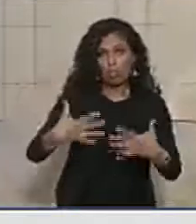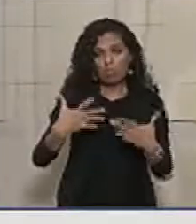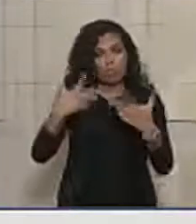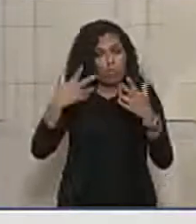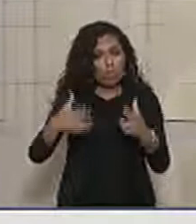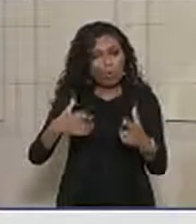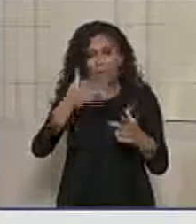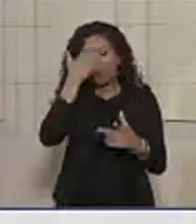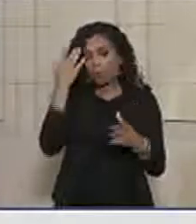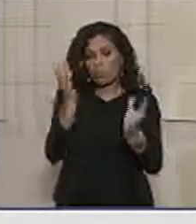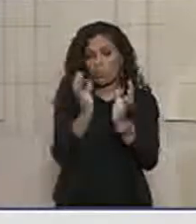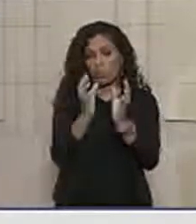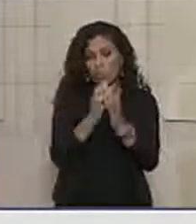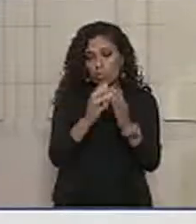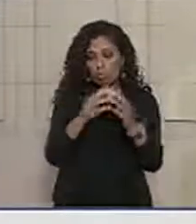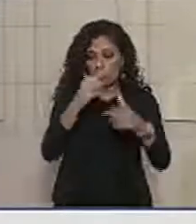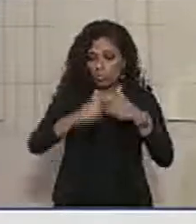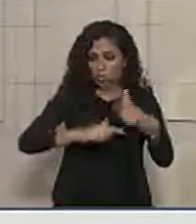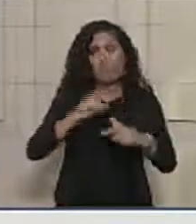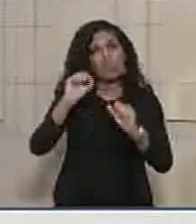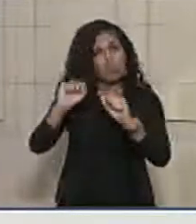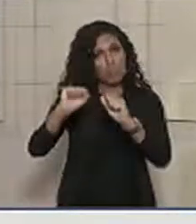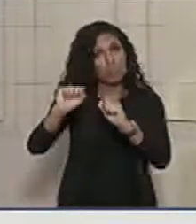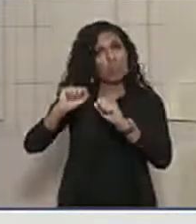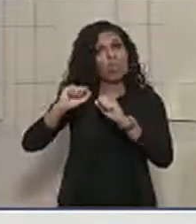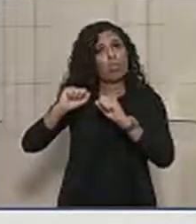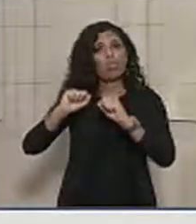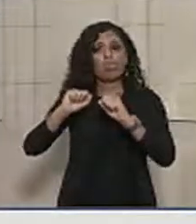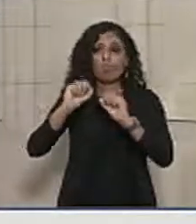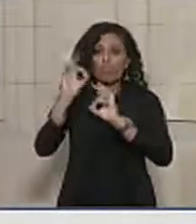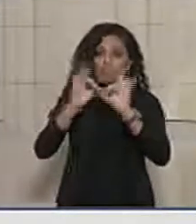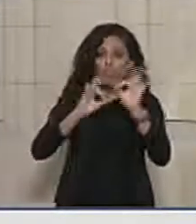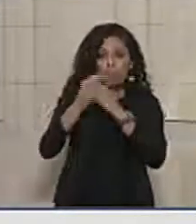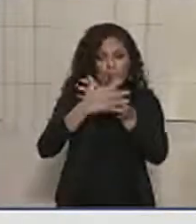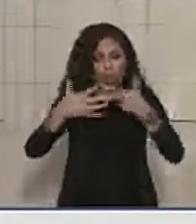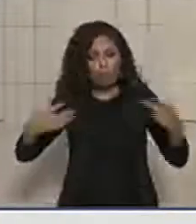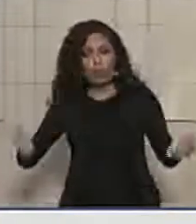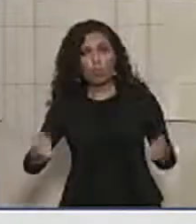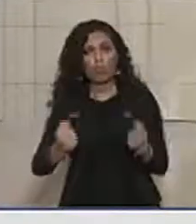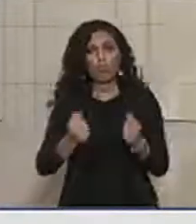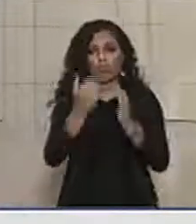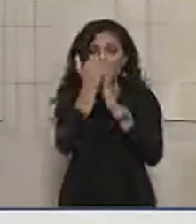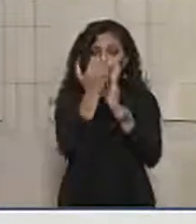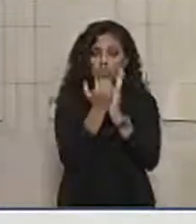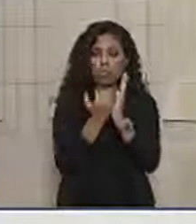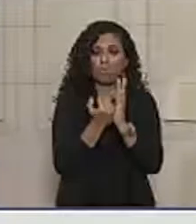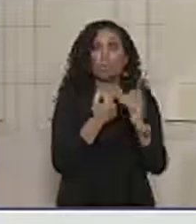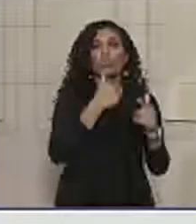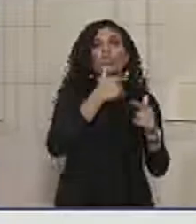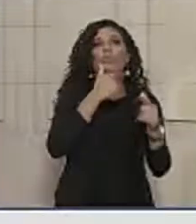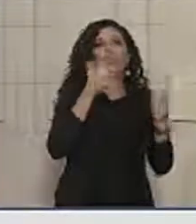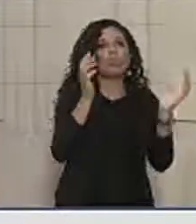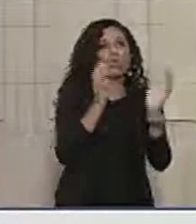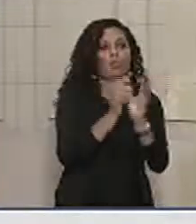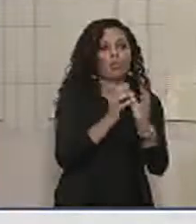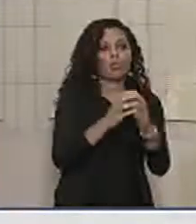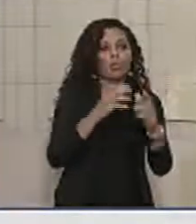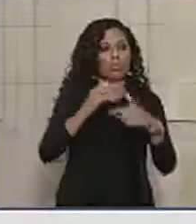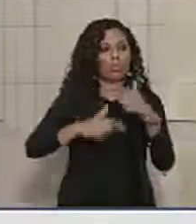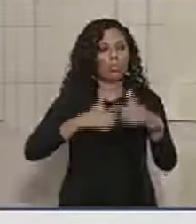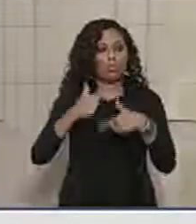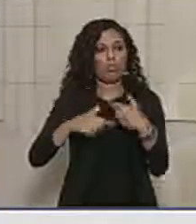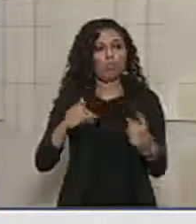eles têm toda a capacidade de desempenhar determinadas funções específicas no mercado de trabalho. Eu serei